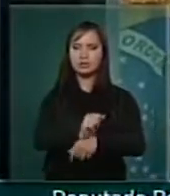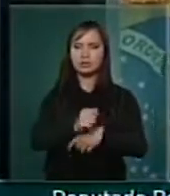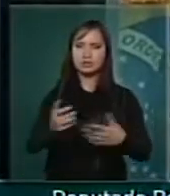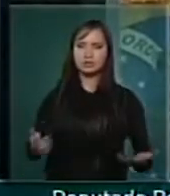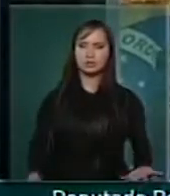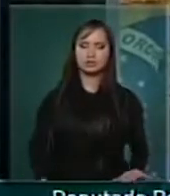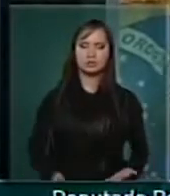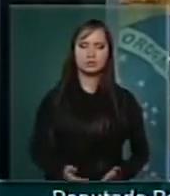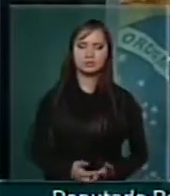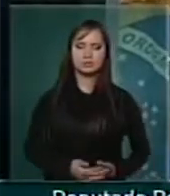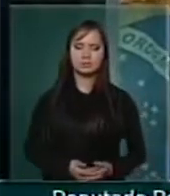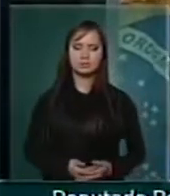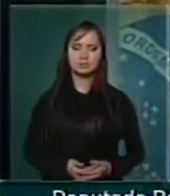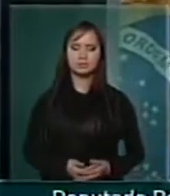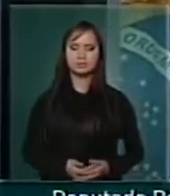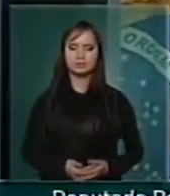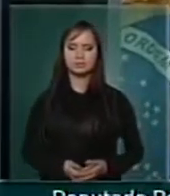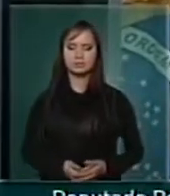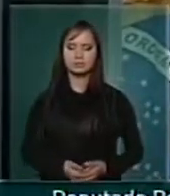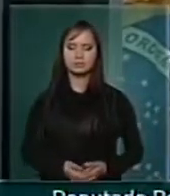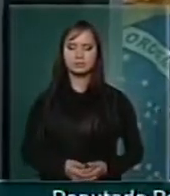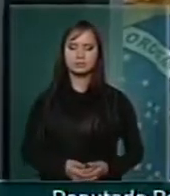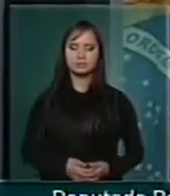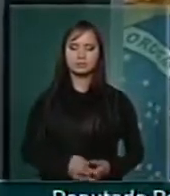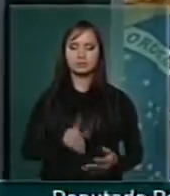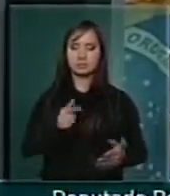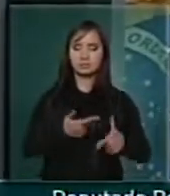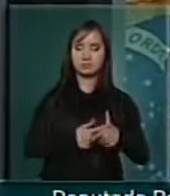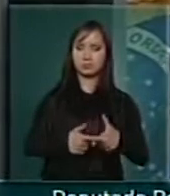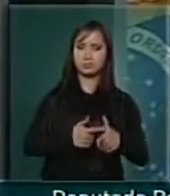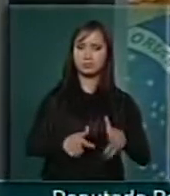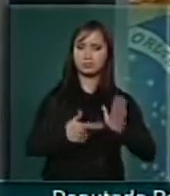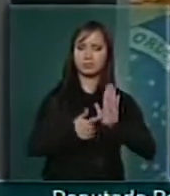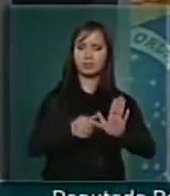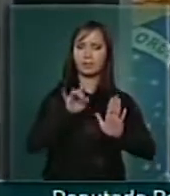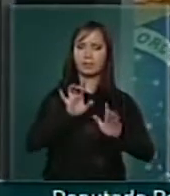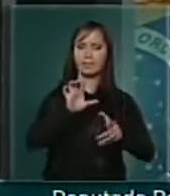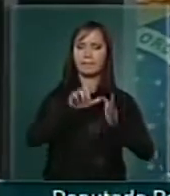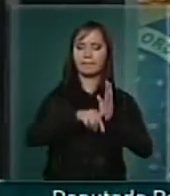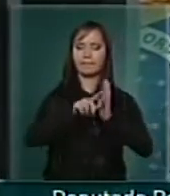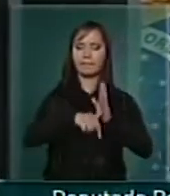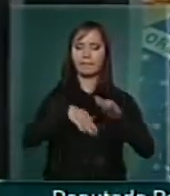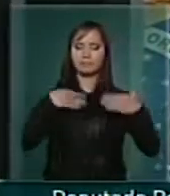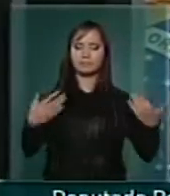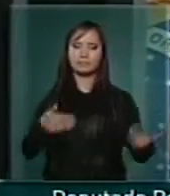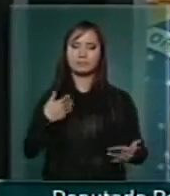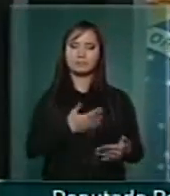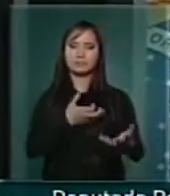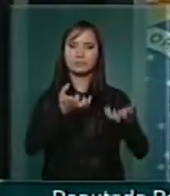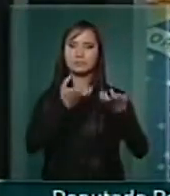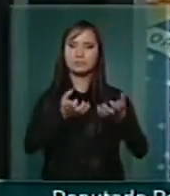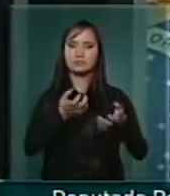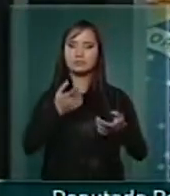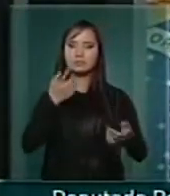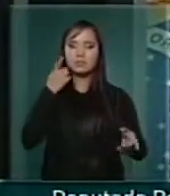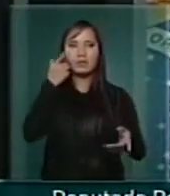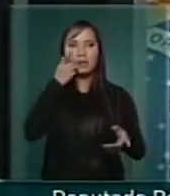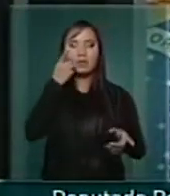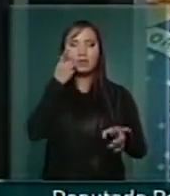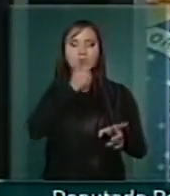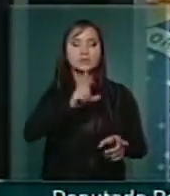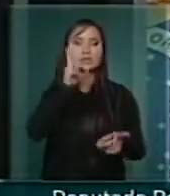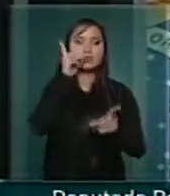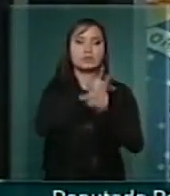cidades? Essa situação que reflete um retrocesso no exato momento em que buscamos meios de frear